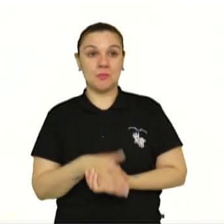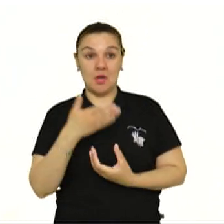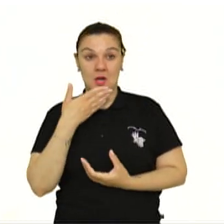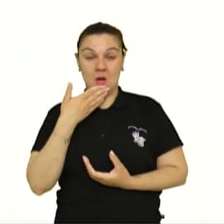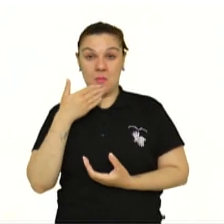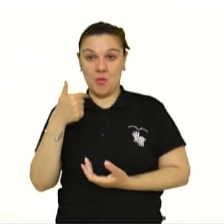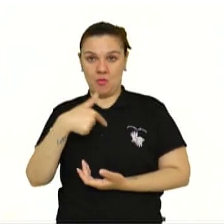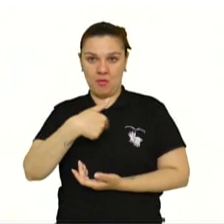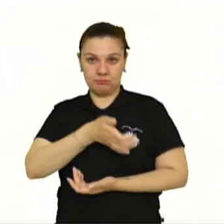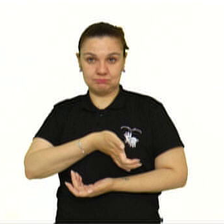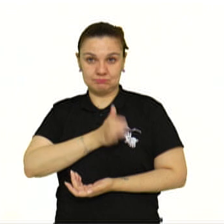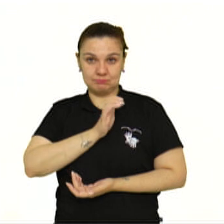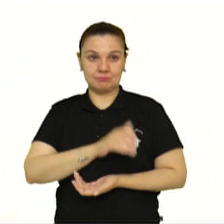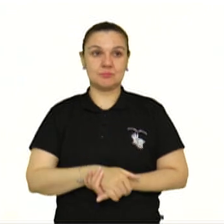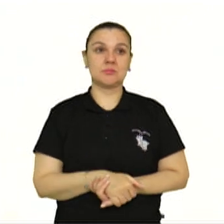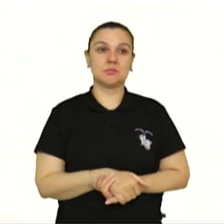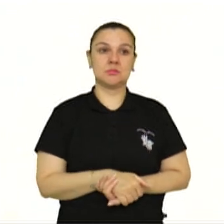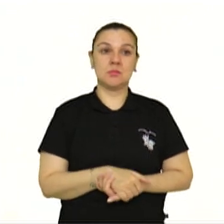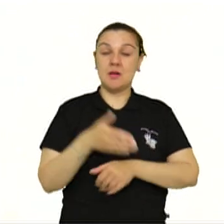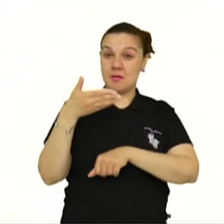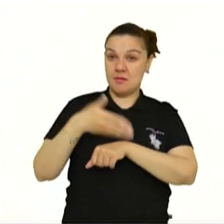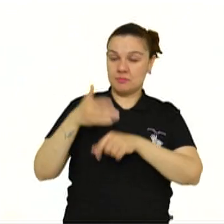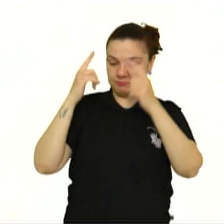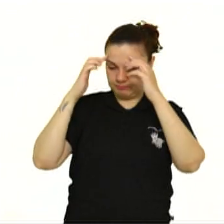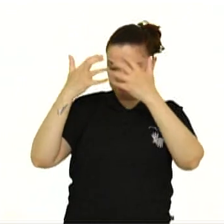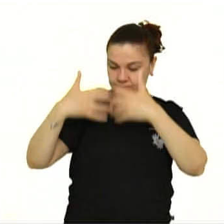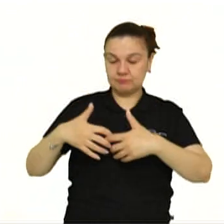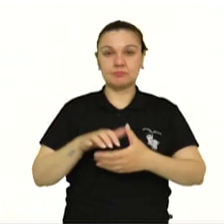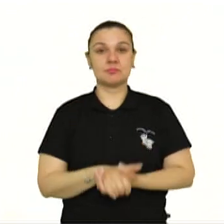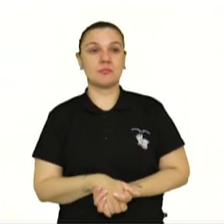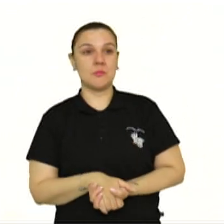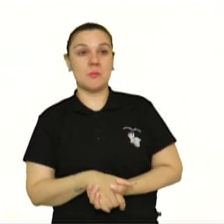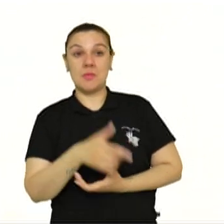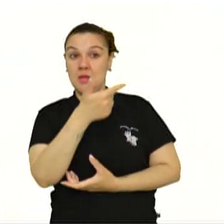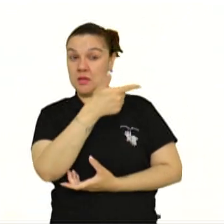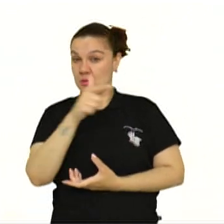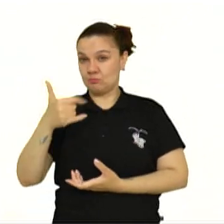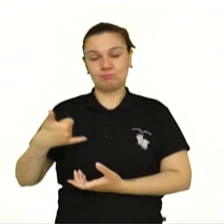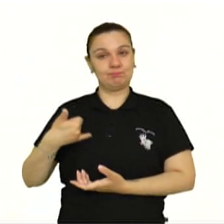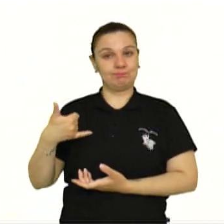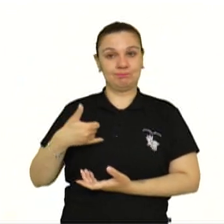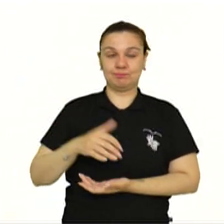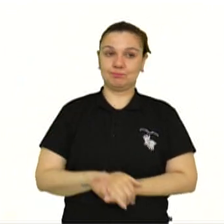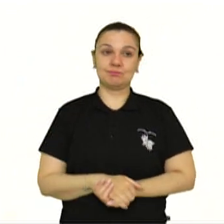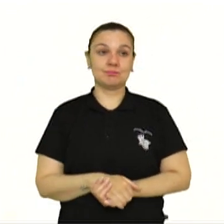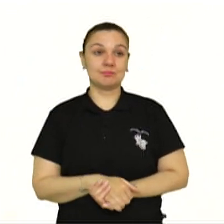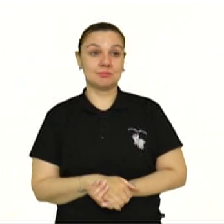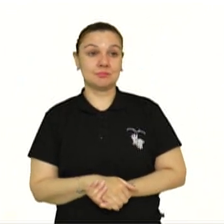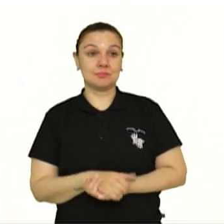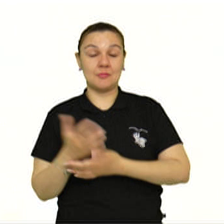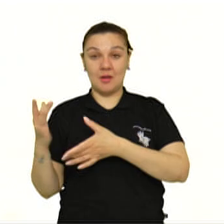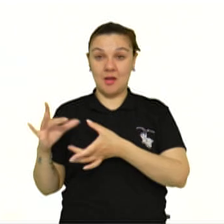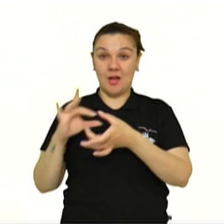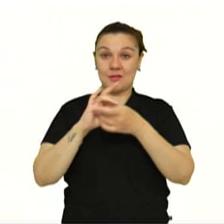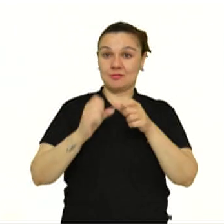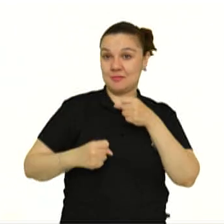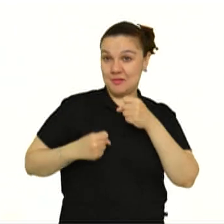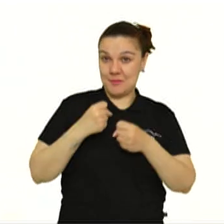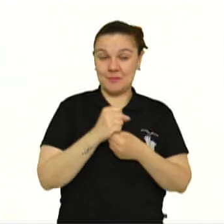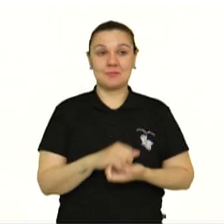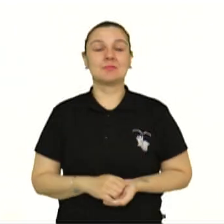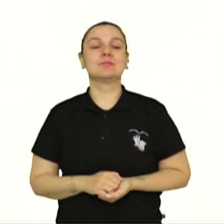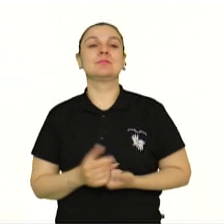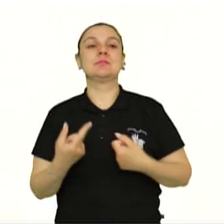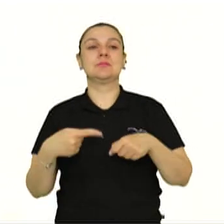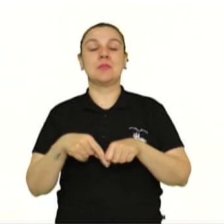melhora a saúde cardiovascular, exercita o cérebro, não tem restrição de idade, aliado na corrida,